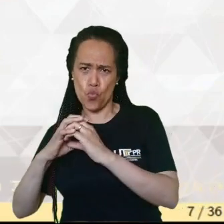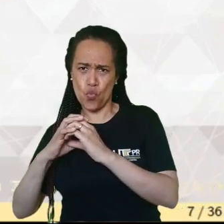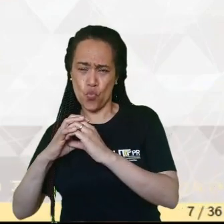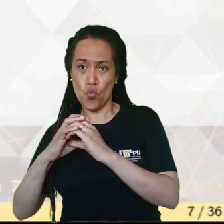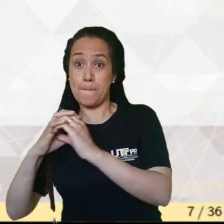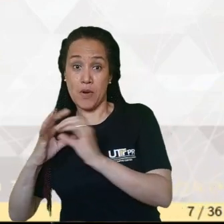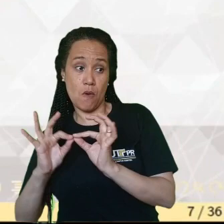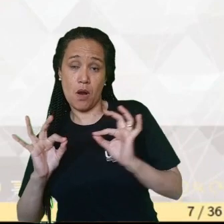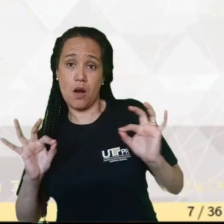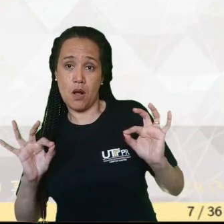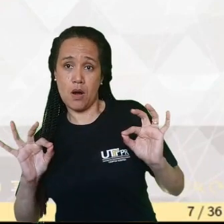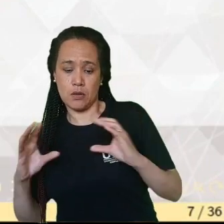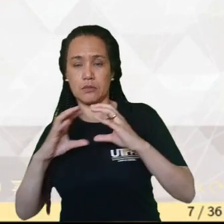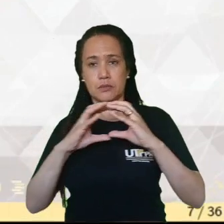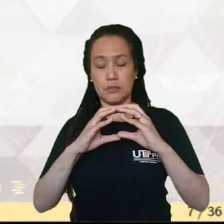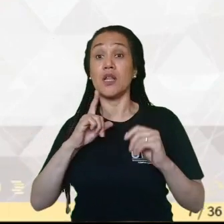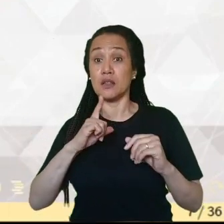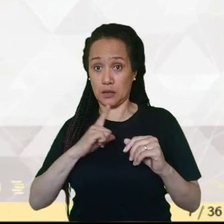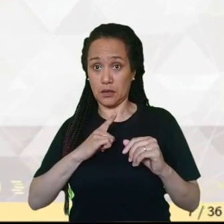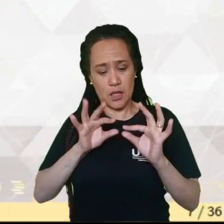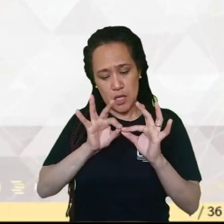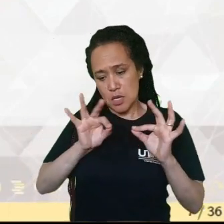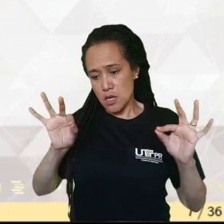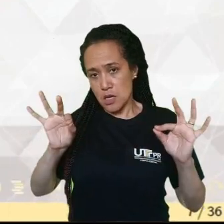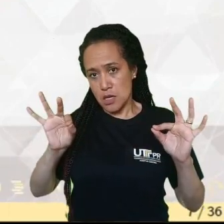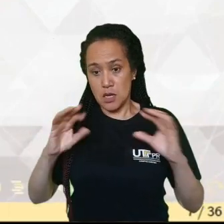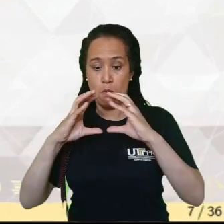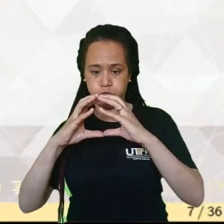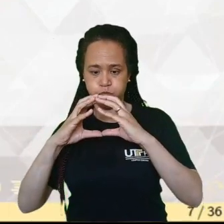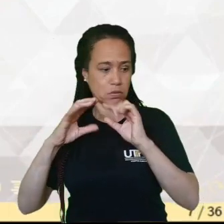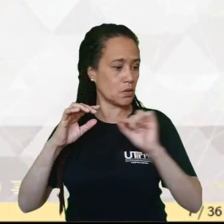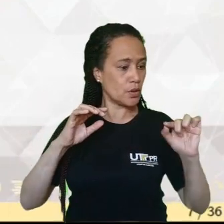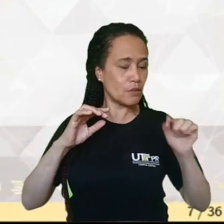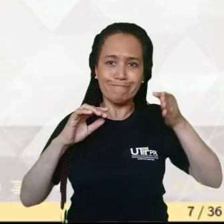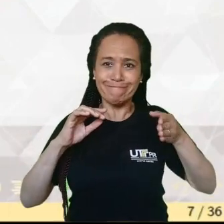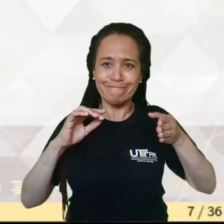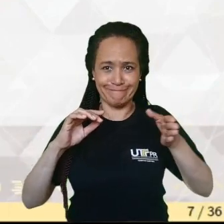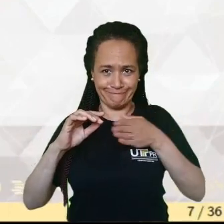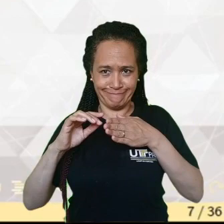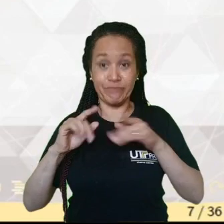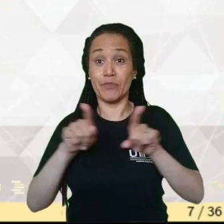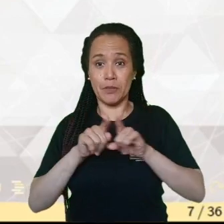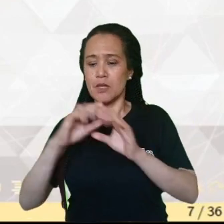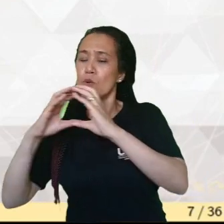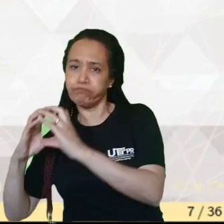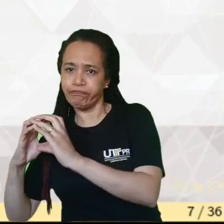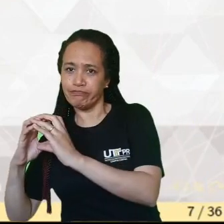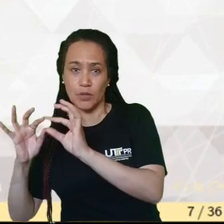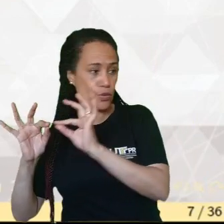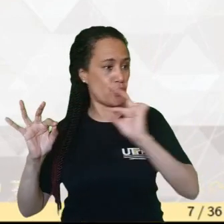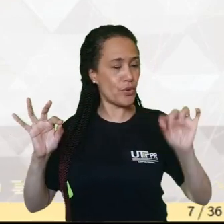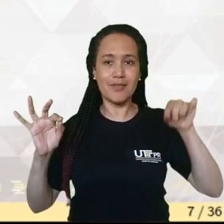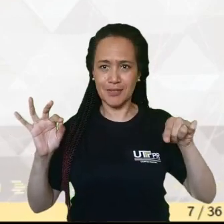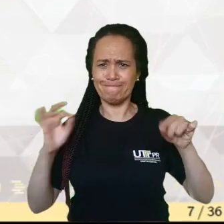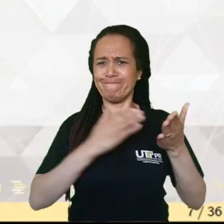menor, mas existe uma distância de uma esfera maior até a origem e uma distância da esfera menor até a origem. Será que existe